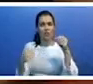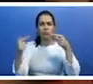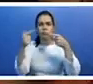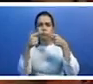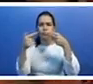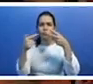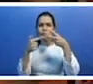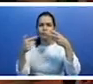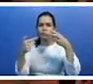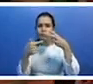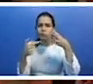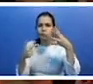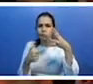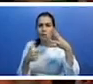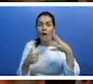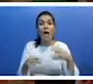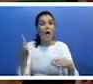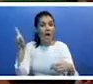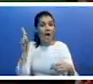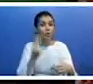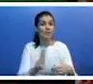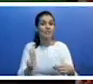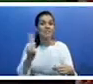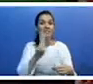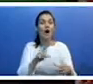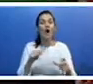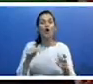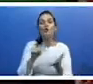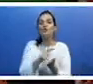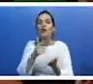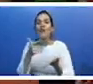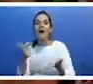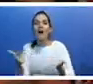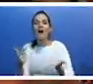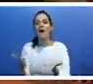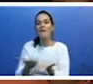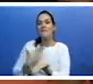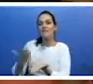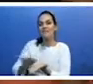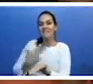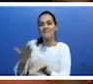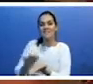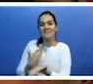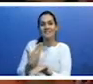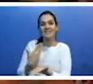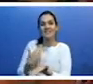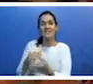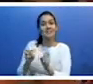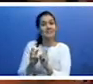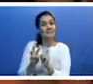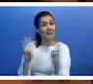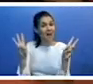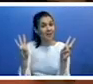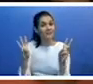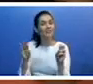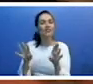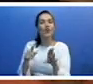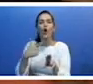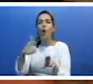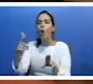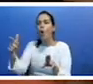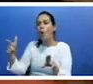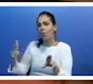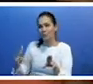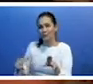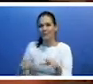São utilizados em jornais, em revistas, em sites e entre outros, porque